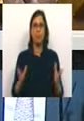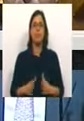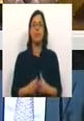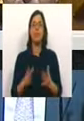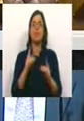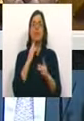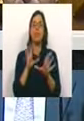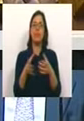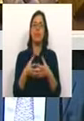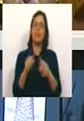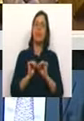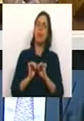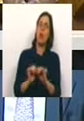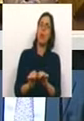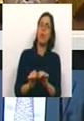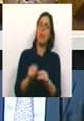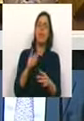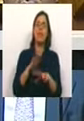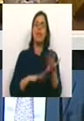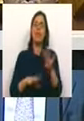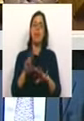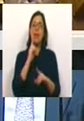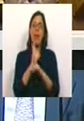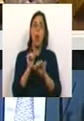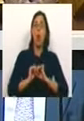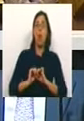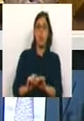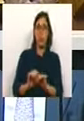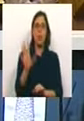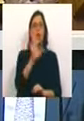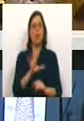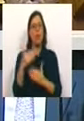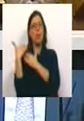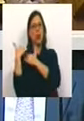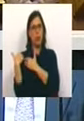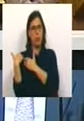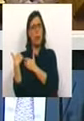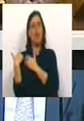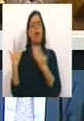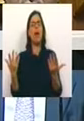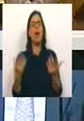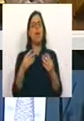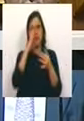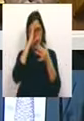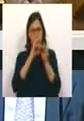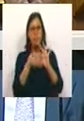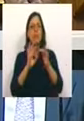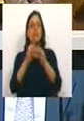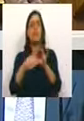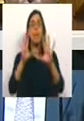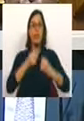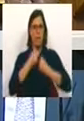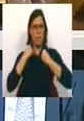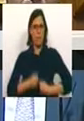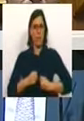E sendo uma bancada da oposição, irá exercer essa oposição de uma forma responsável, construtiva, mas